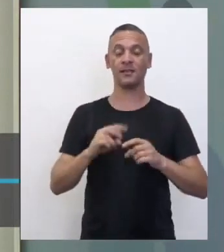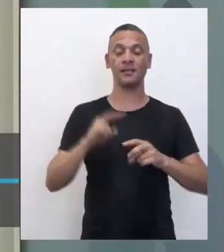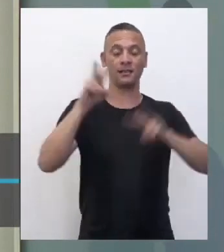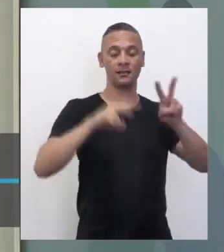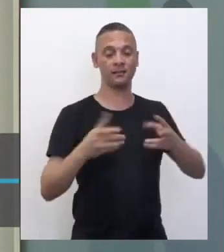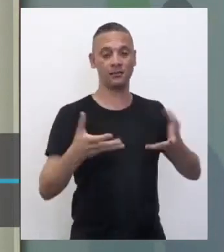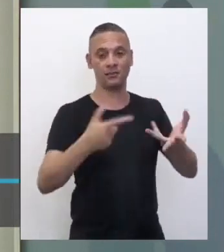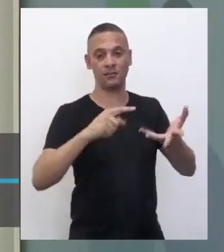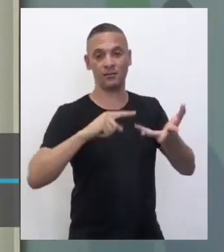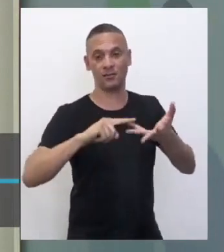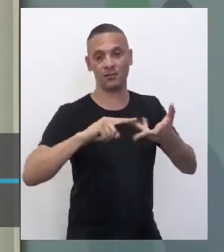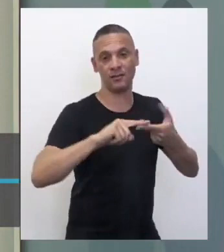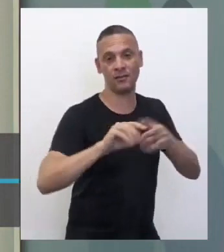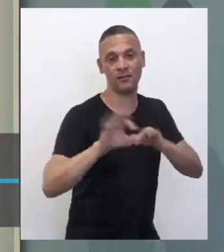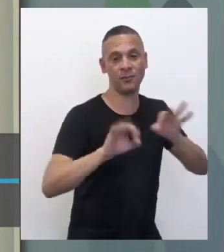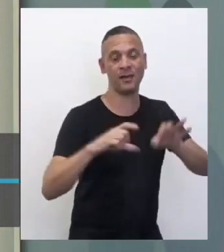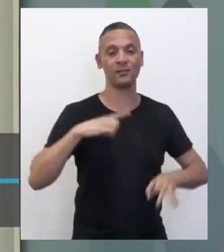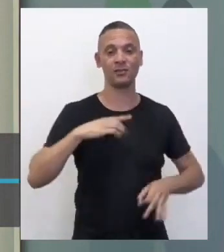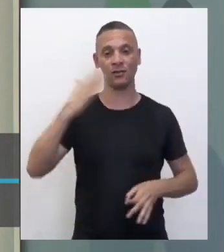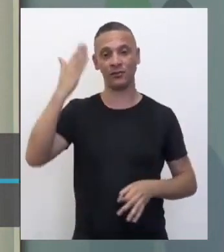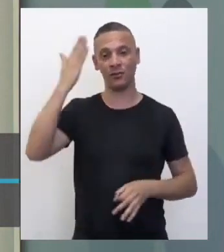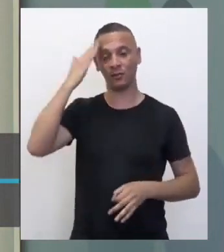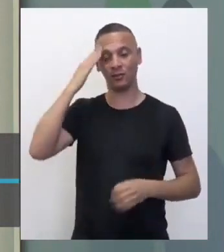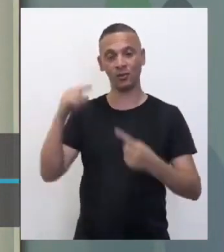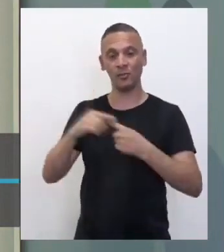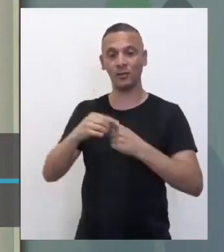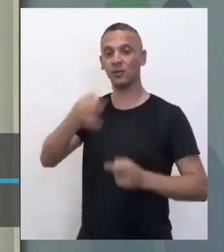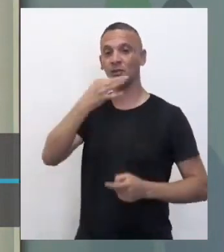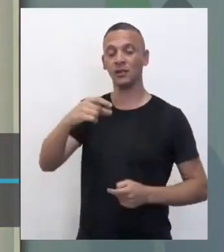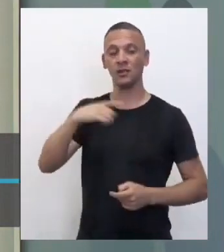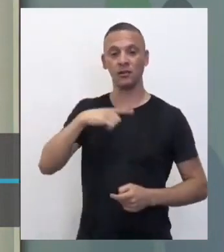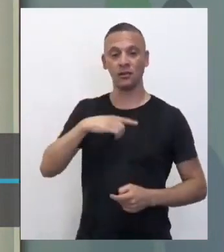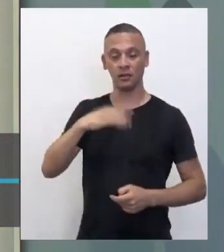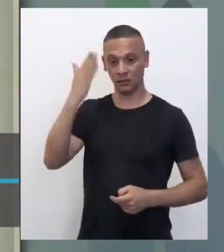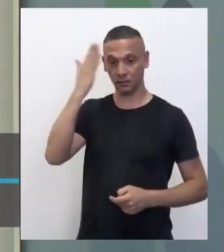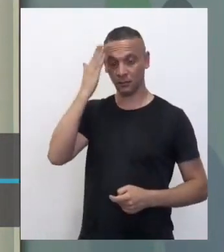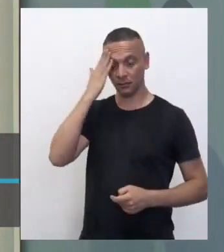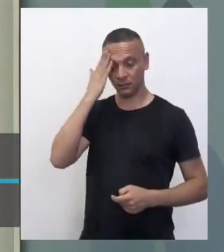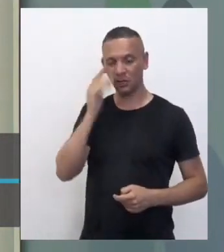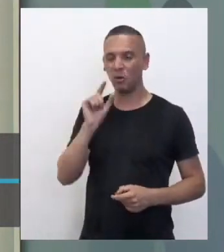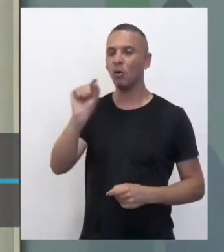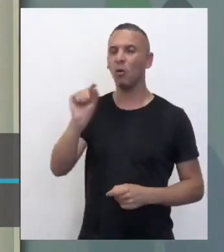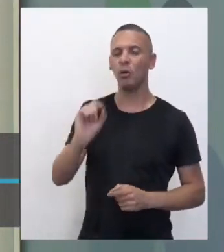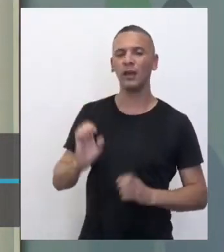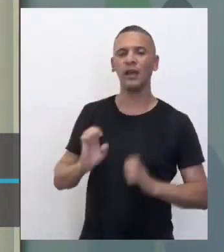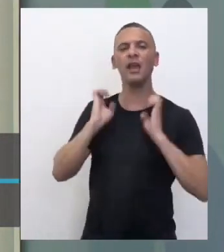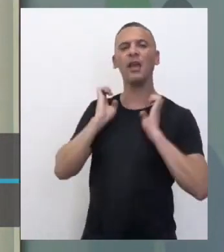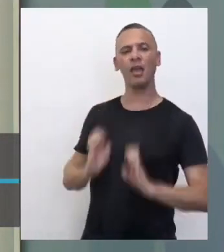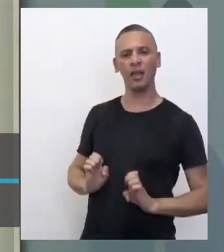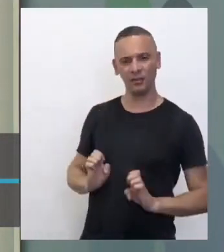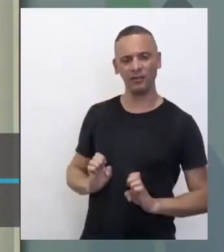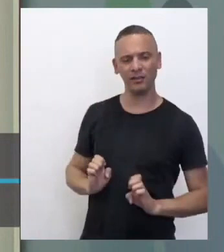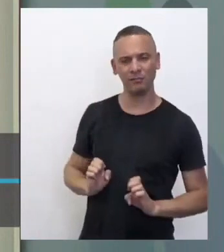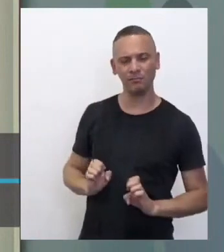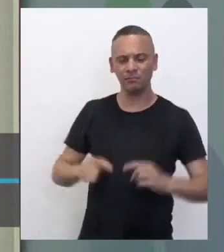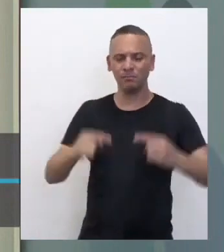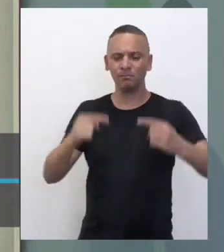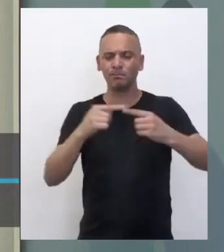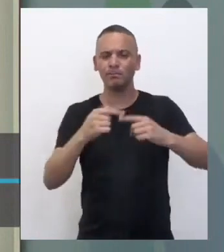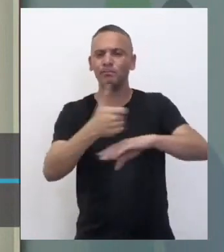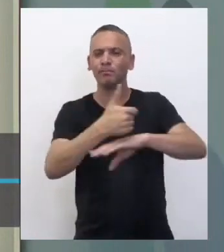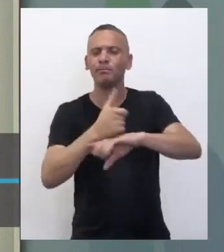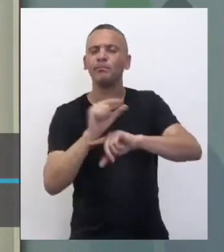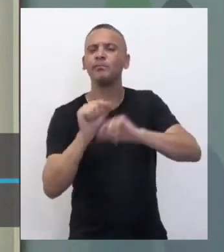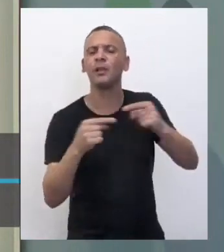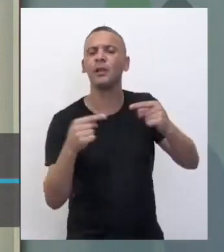a deontologia, que eu vou deixar aqui como outra sugestão de pesquisa para vocês. O que é a ética das virtudes? No que ela se baseia? No